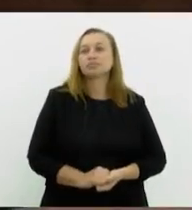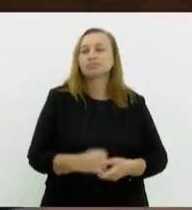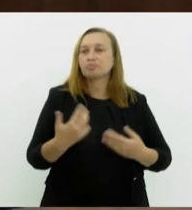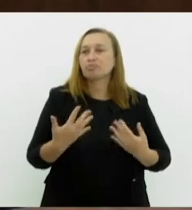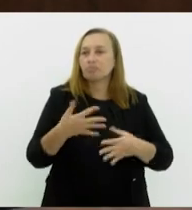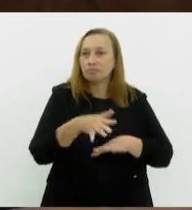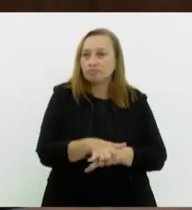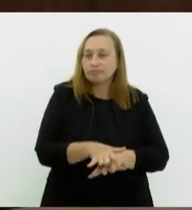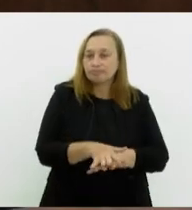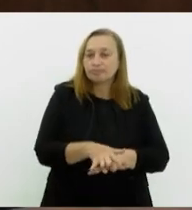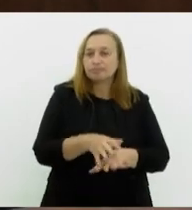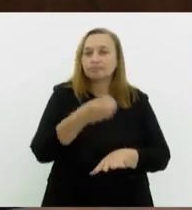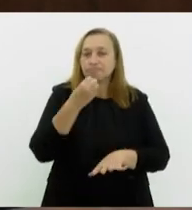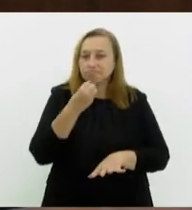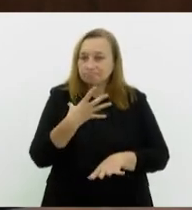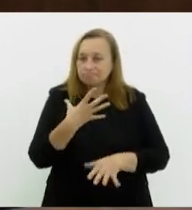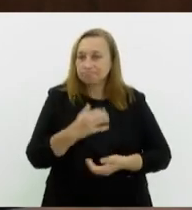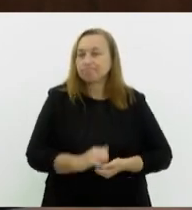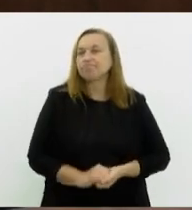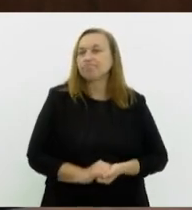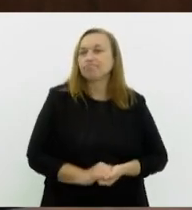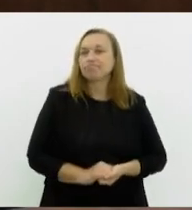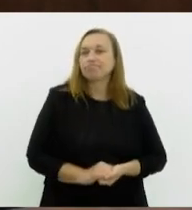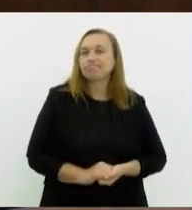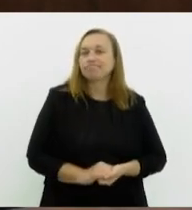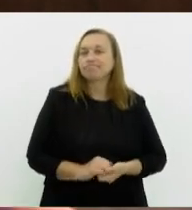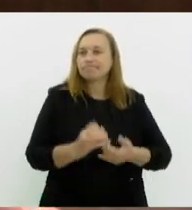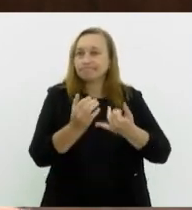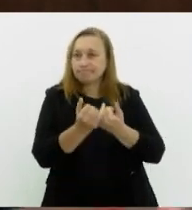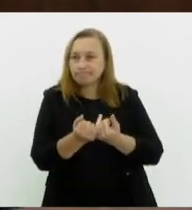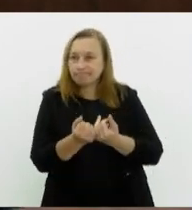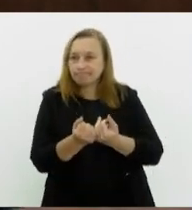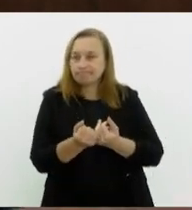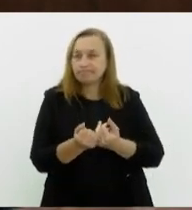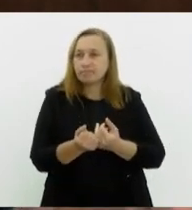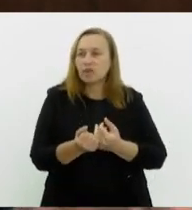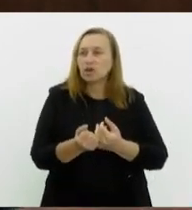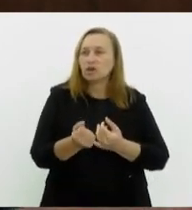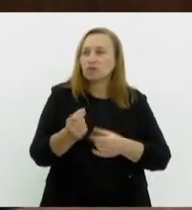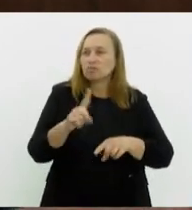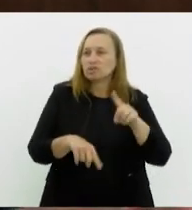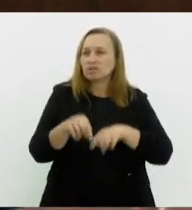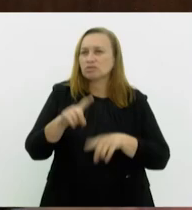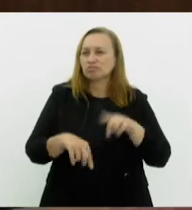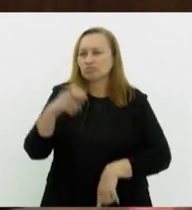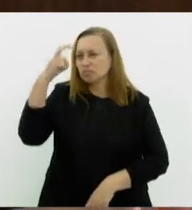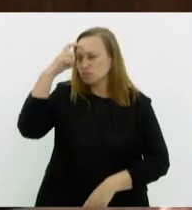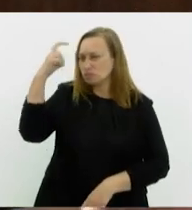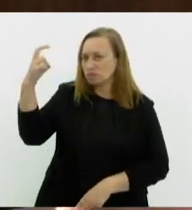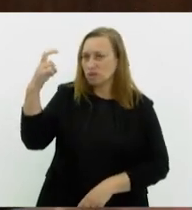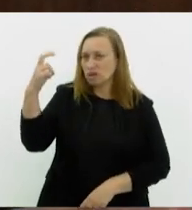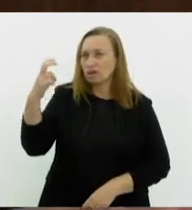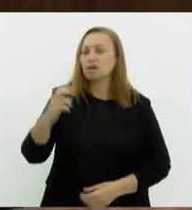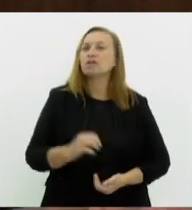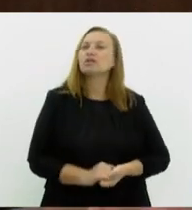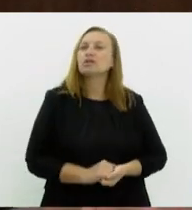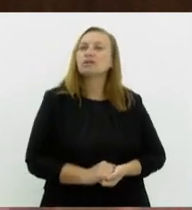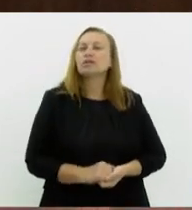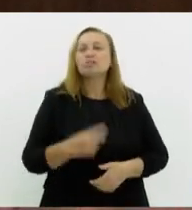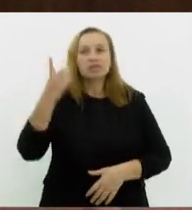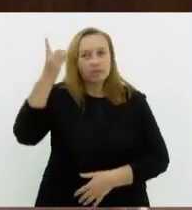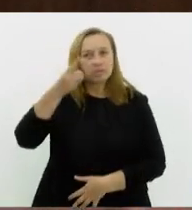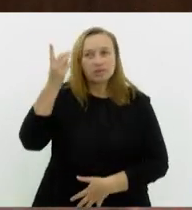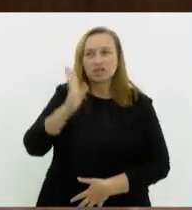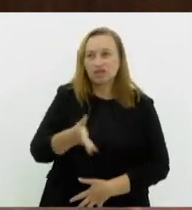inclusão muito pertinente de patrimônio cultural e material, inclusive, né, como a deputada falou